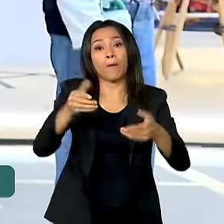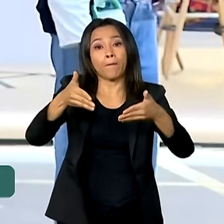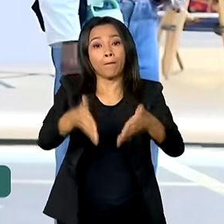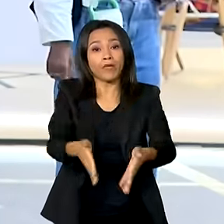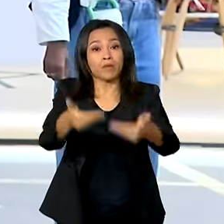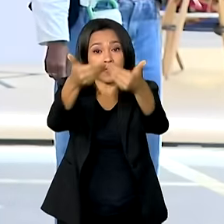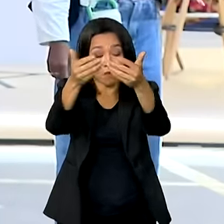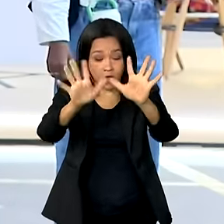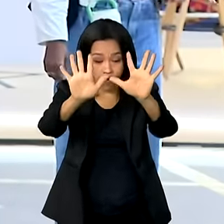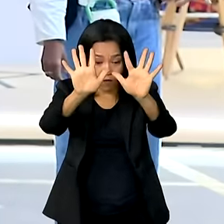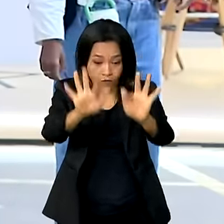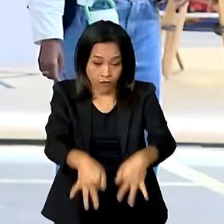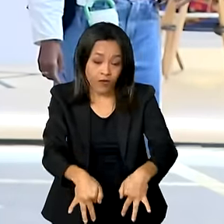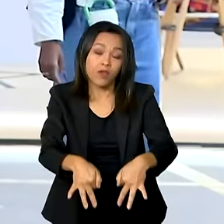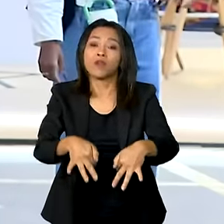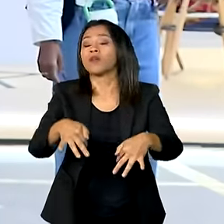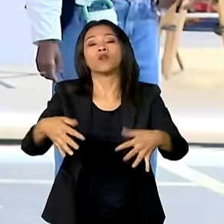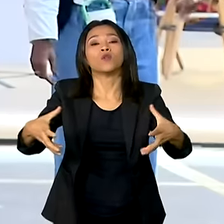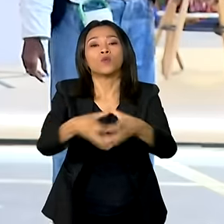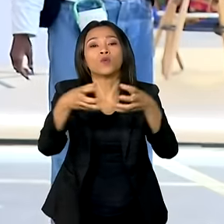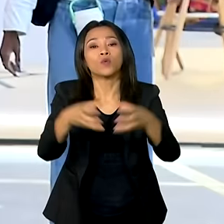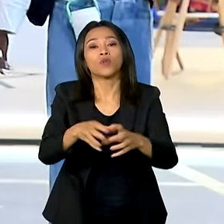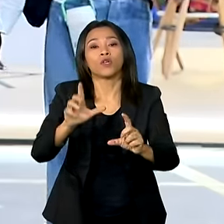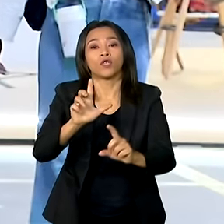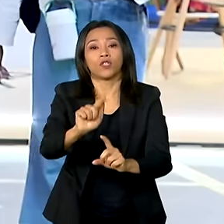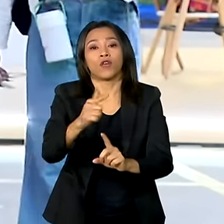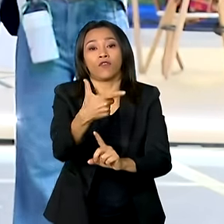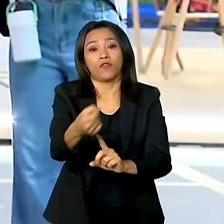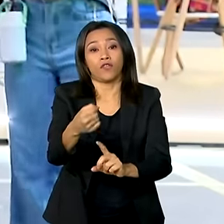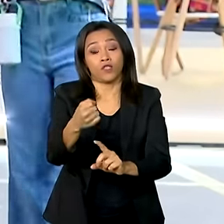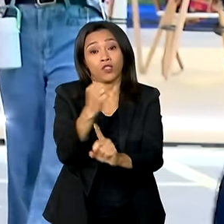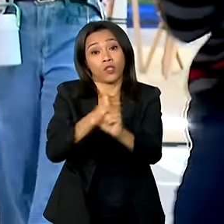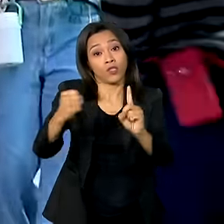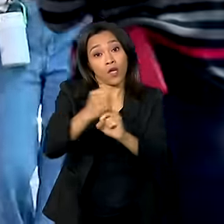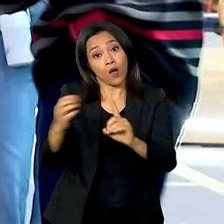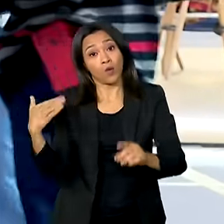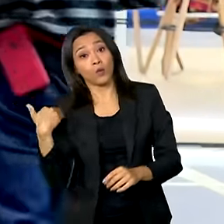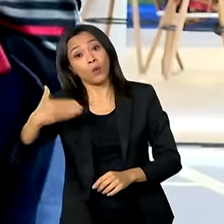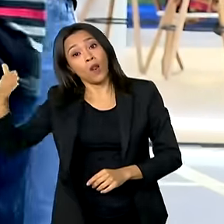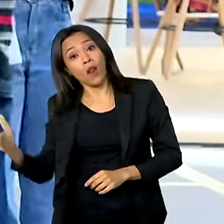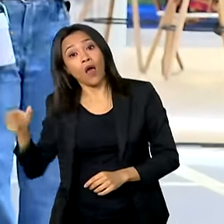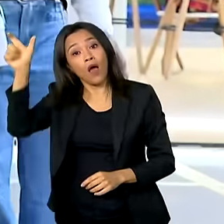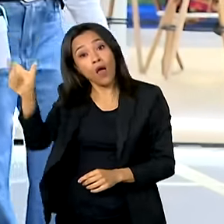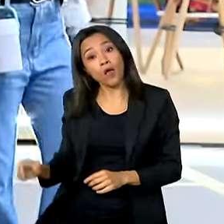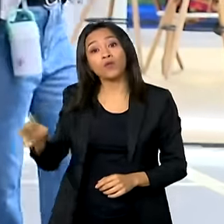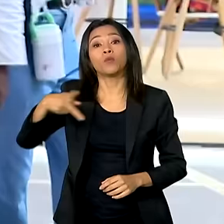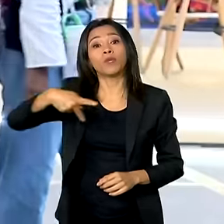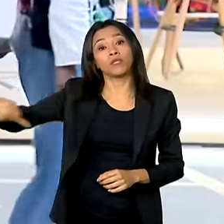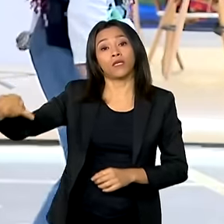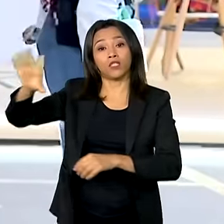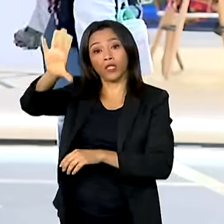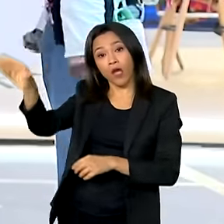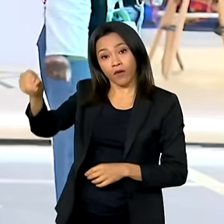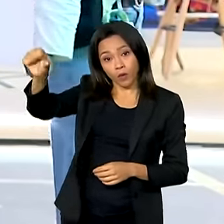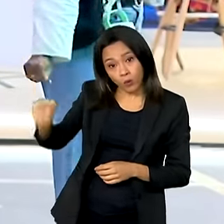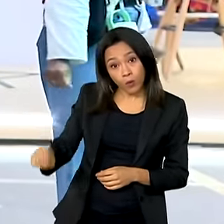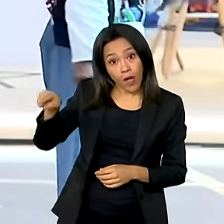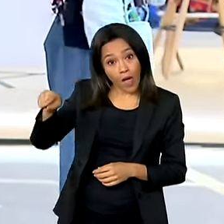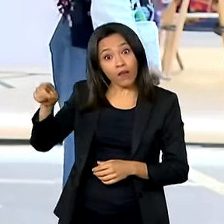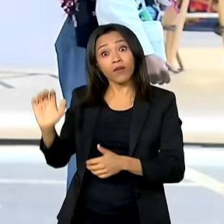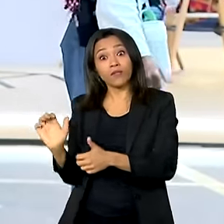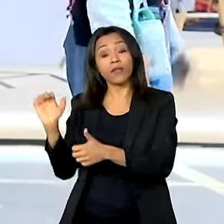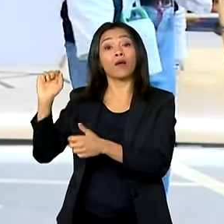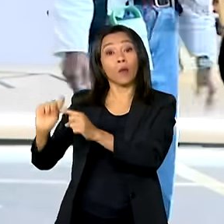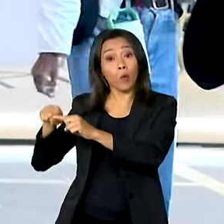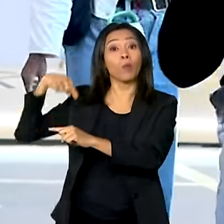do G20 Social ao lado do presidente da África do Sul, Cyril Ramaphosa. A África do Sul será a próxima